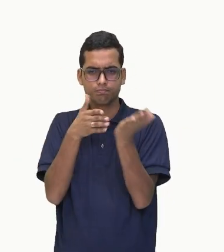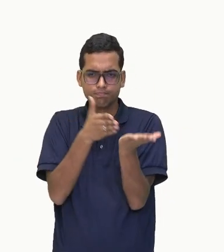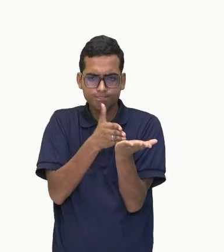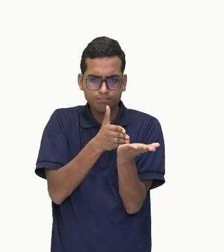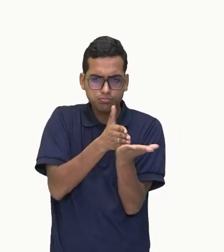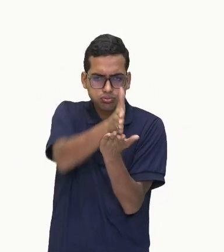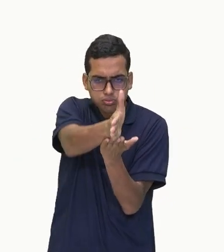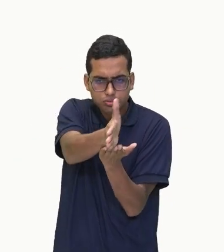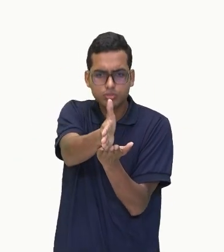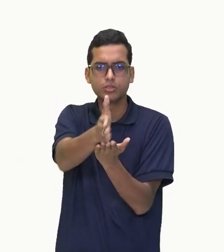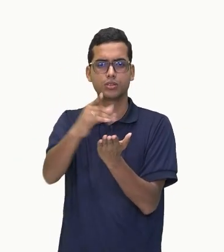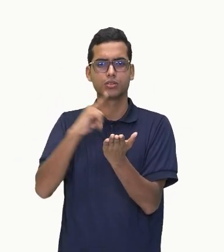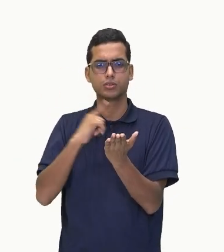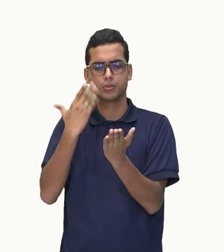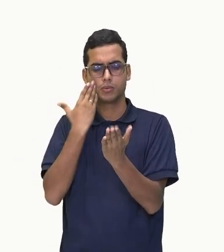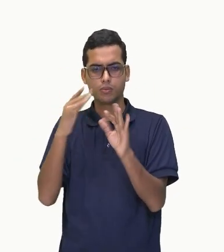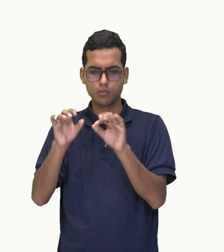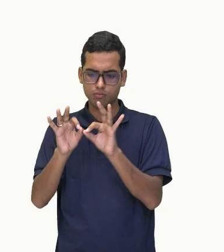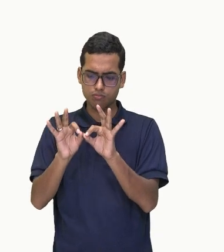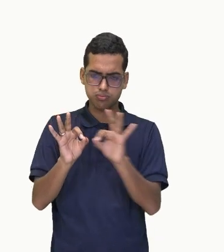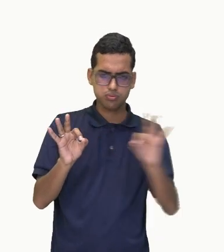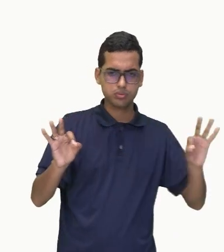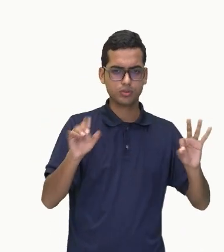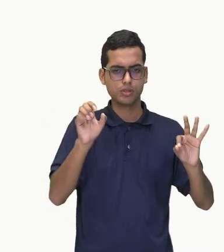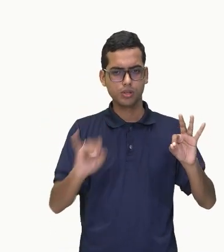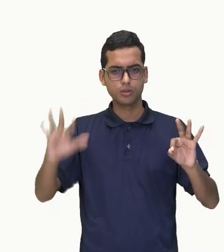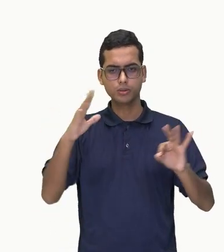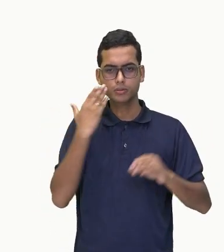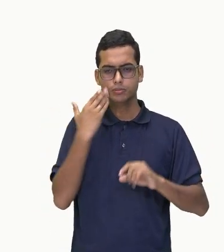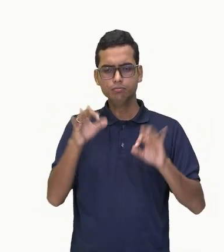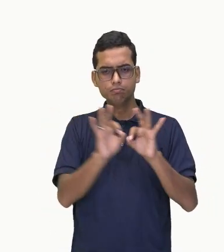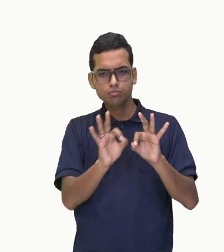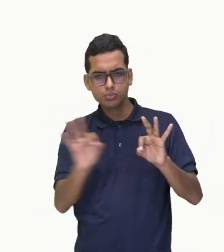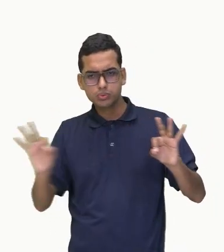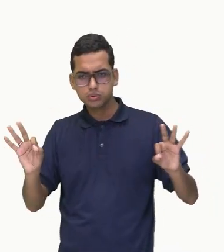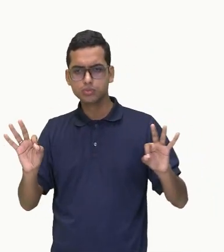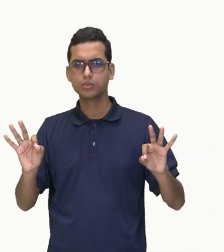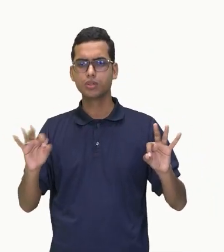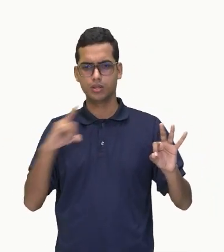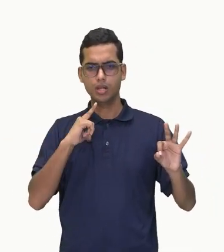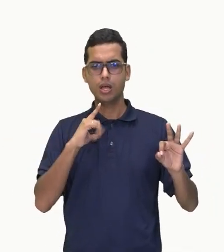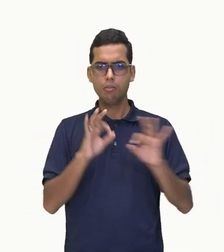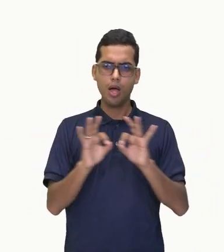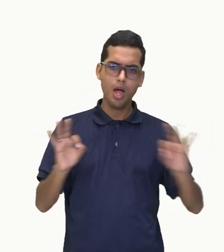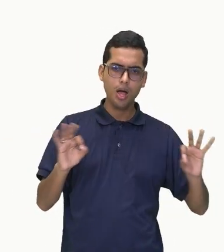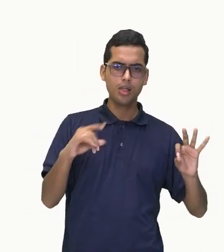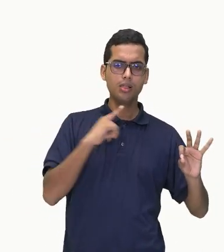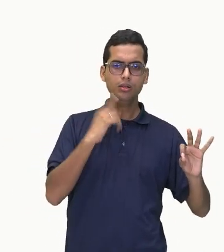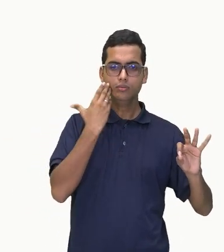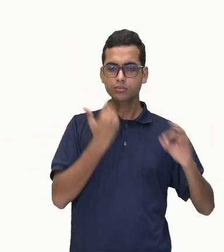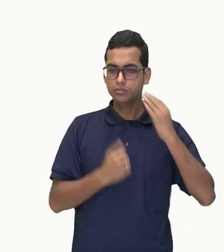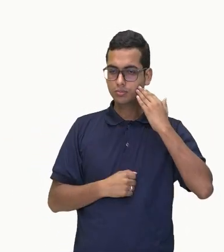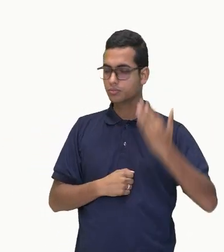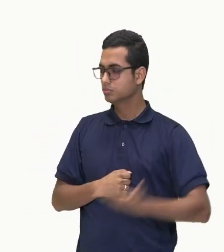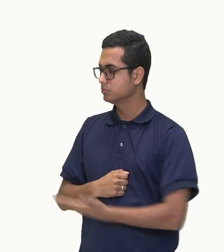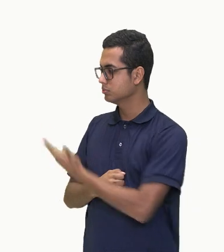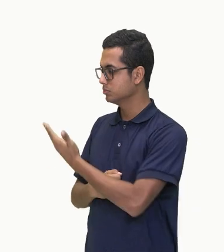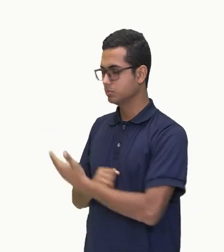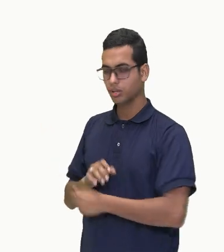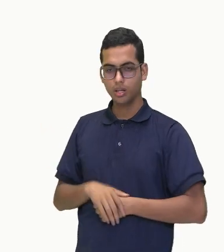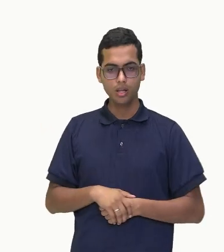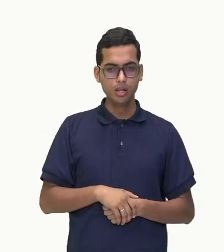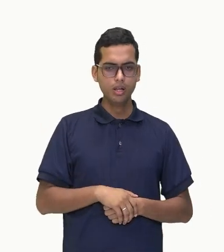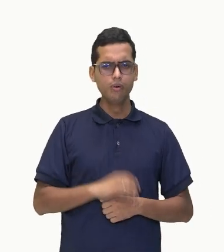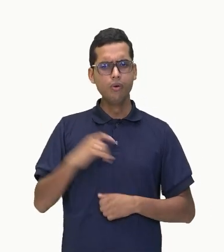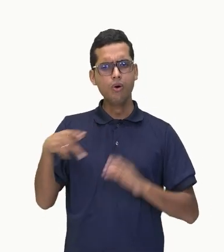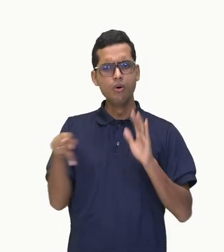linha descrita, como você vê aqui na imagem. Essa linha descrita, e tem uma